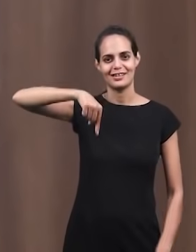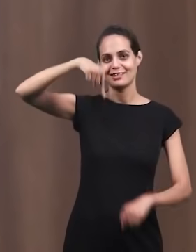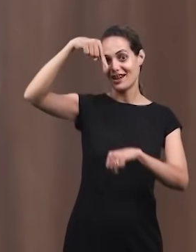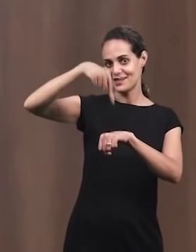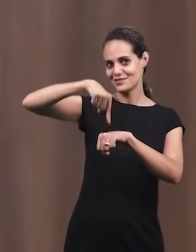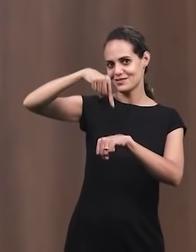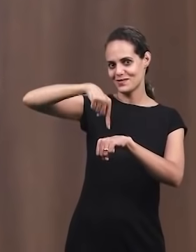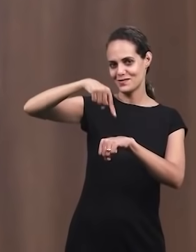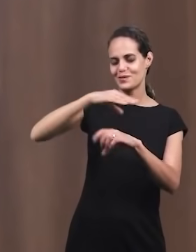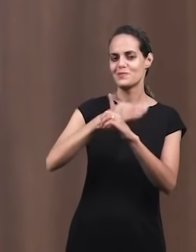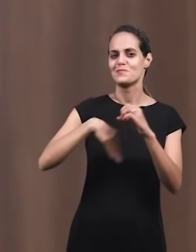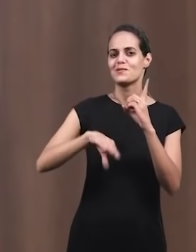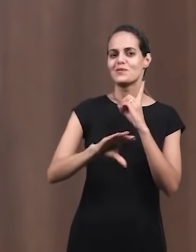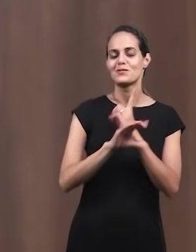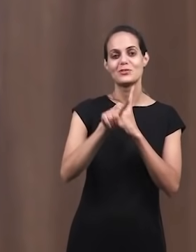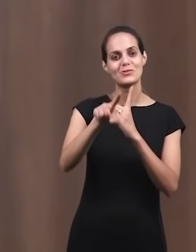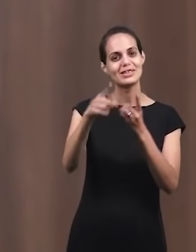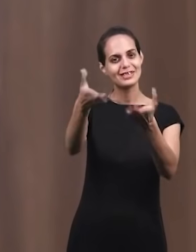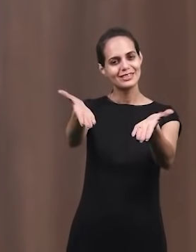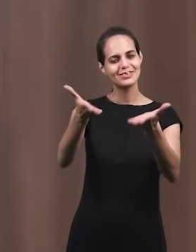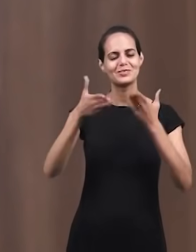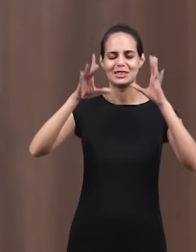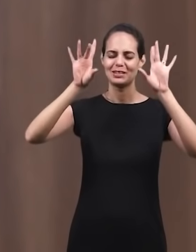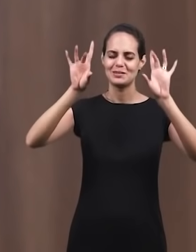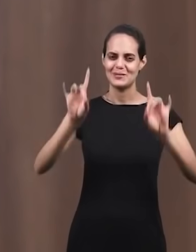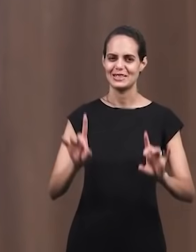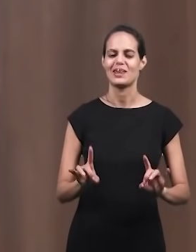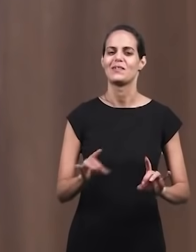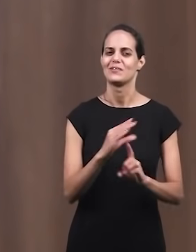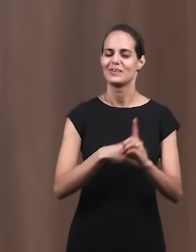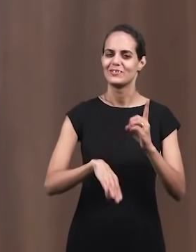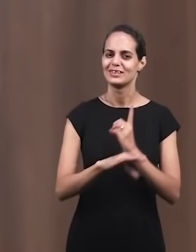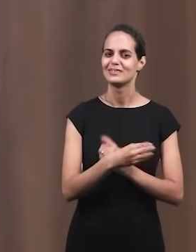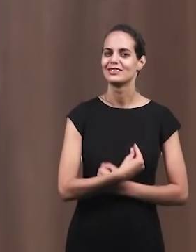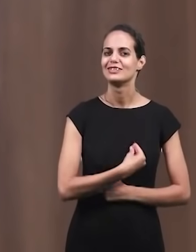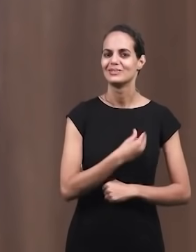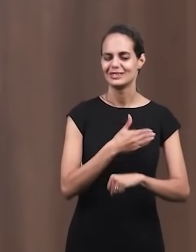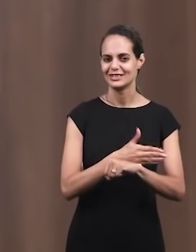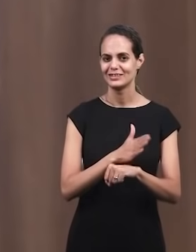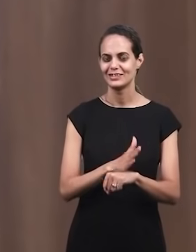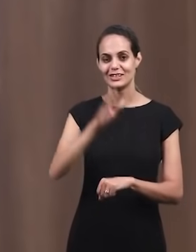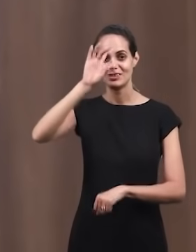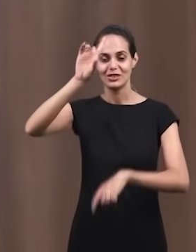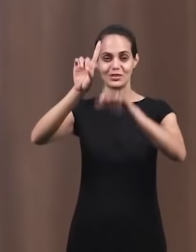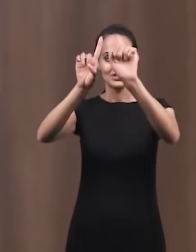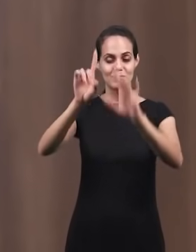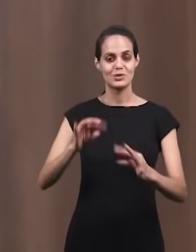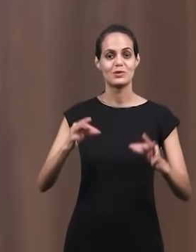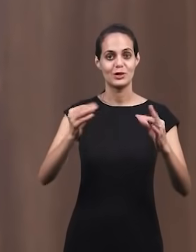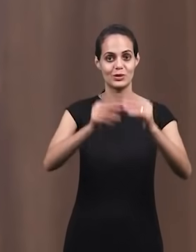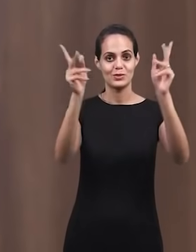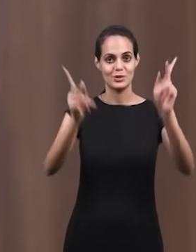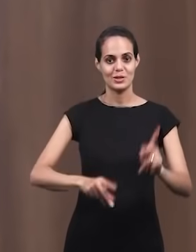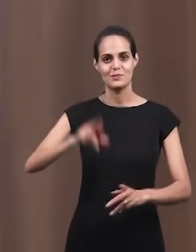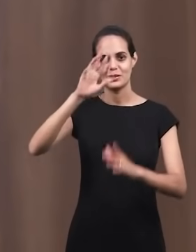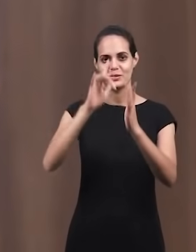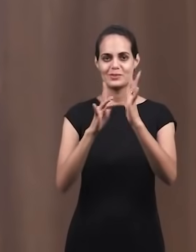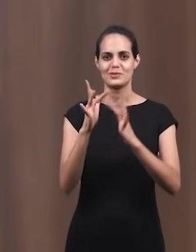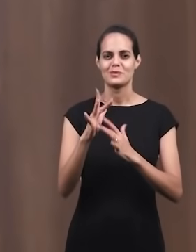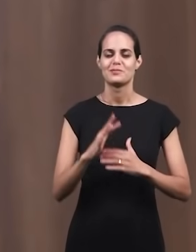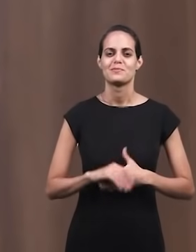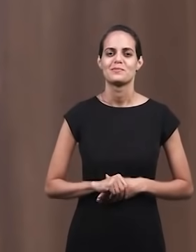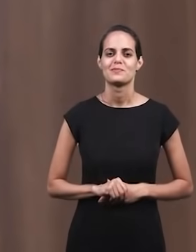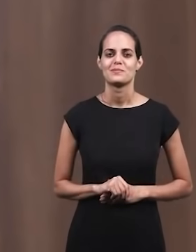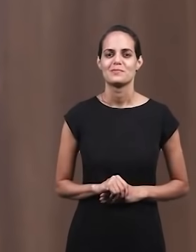TV, para mais um culto. Você é nosso convidado especial para participar conosco desse momento. Deus abençoe a todos. A paz do